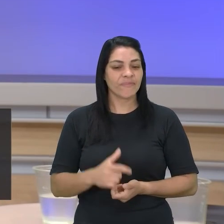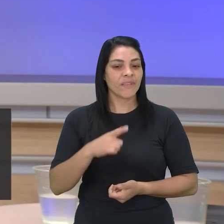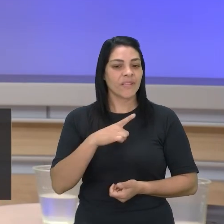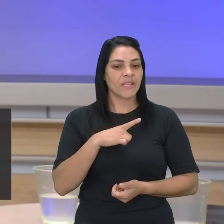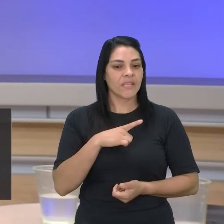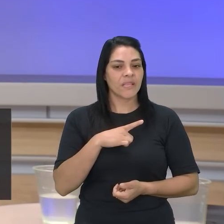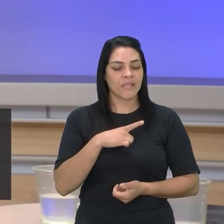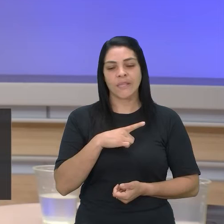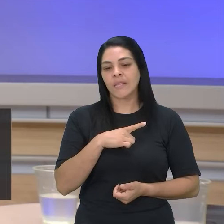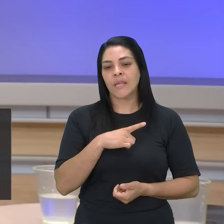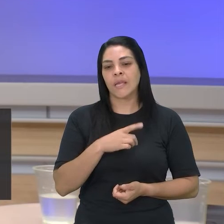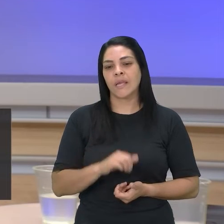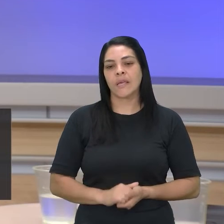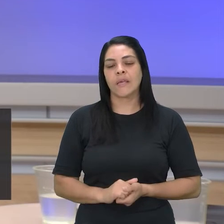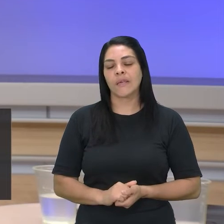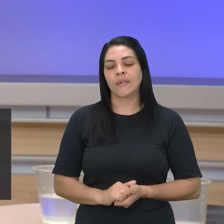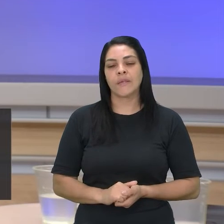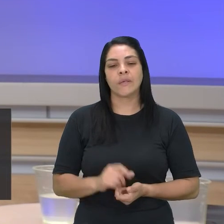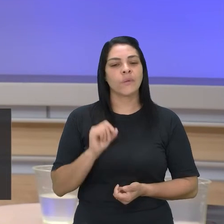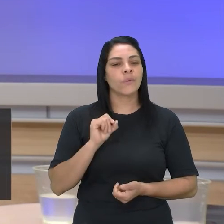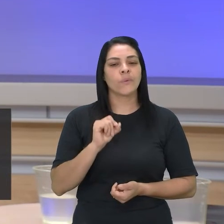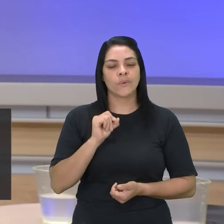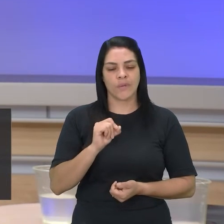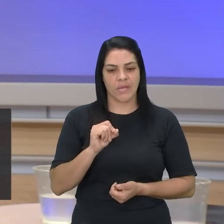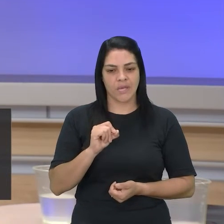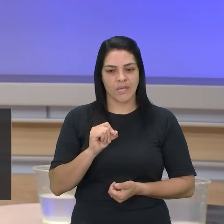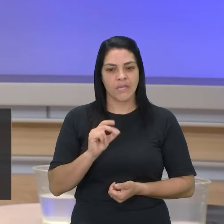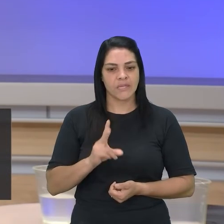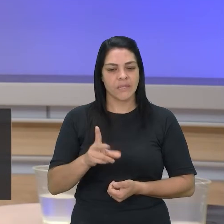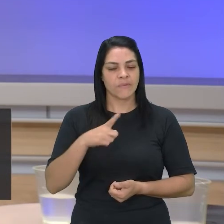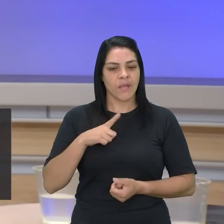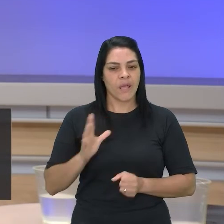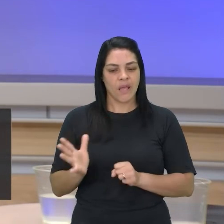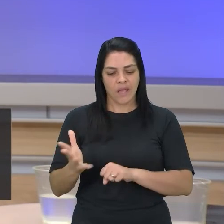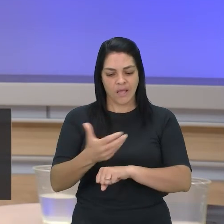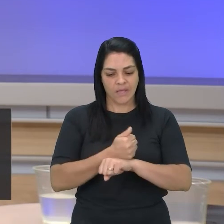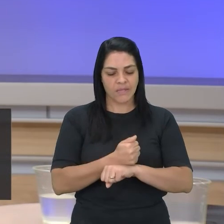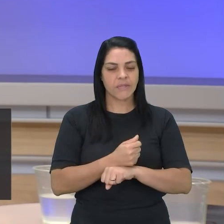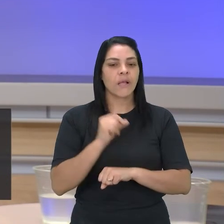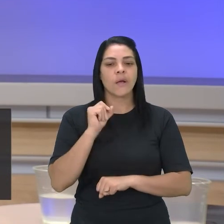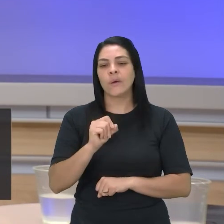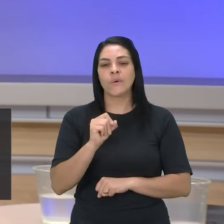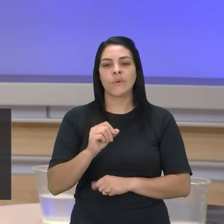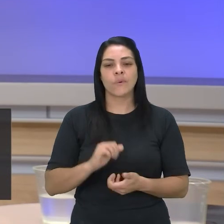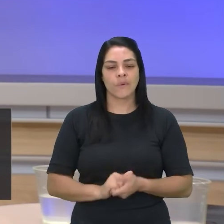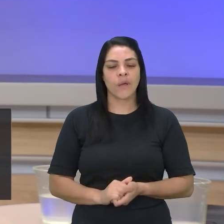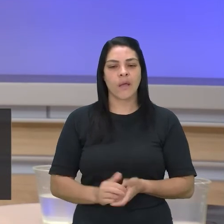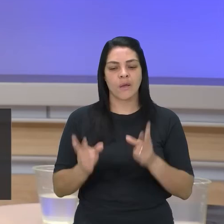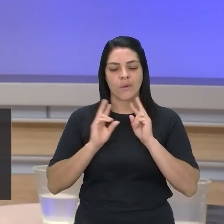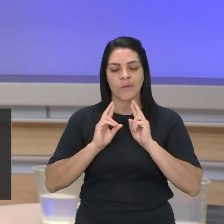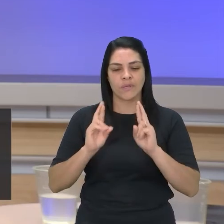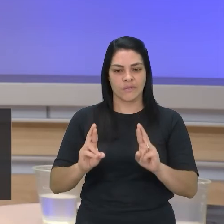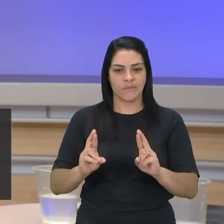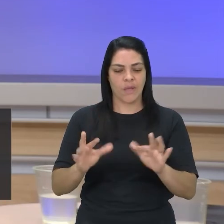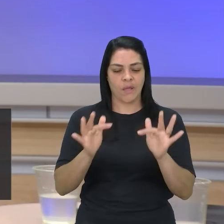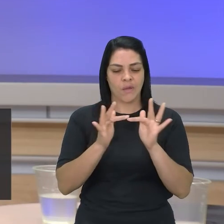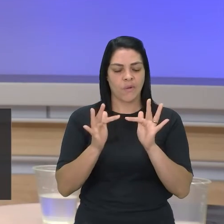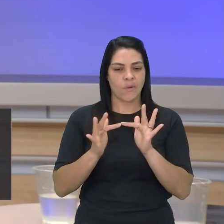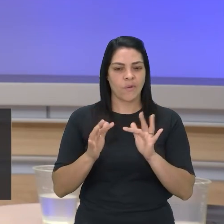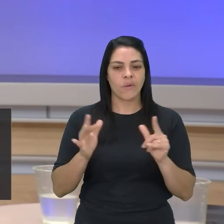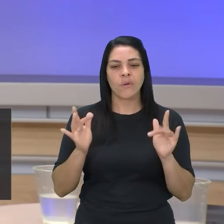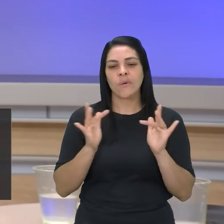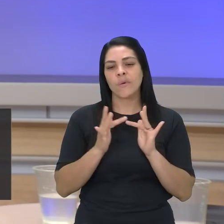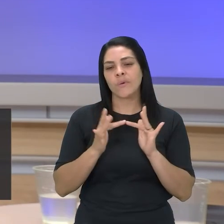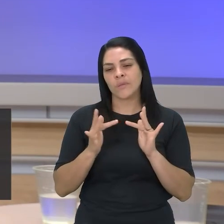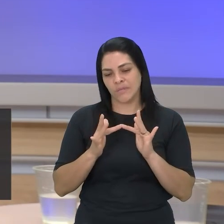isso também a Teresia comentou em outro momento, né? A gente busca muito resgatar uma postura de respeito e de conexão que